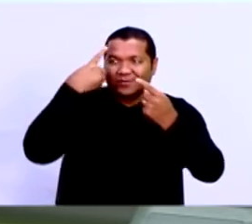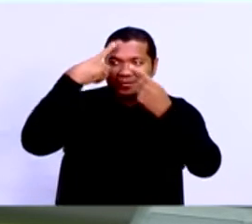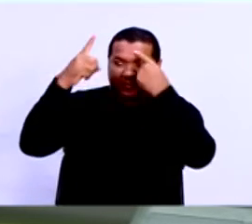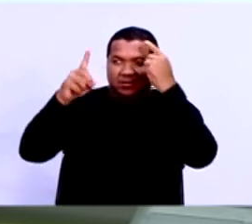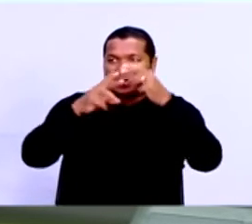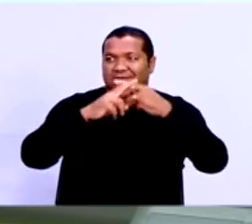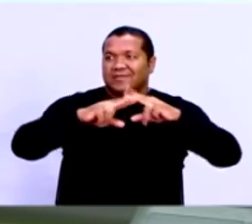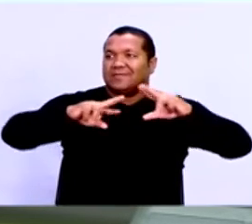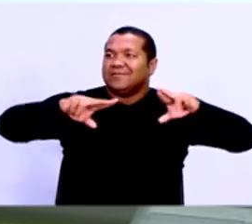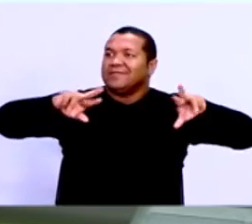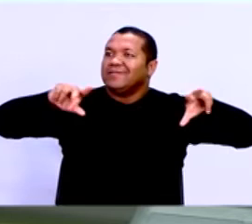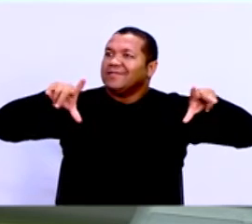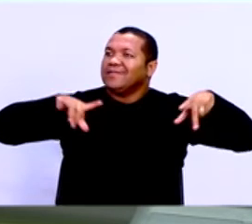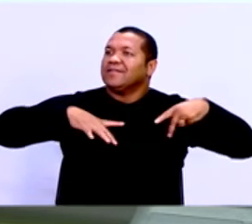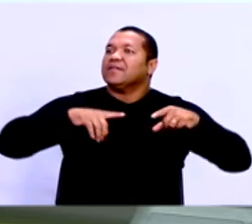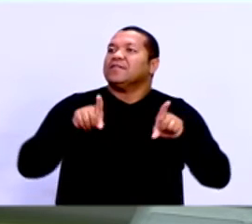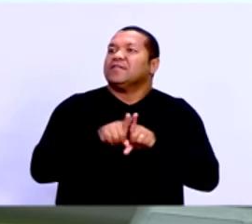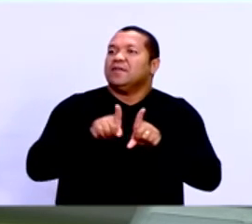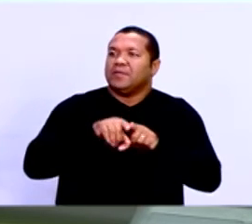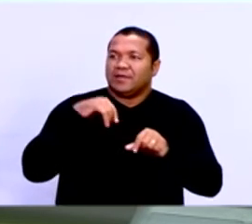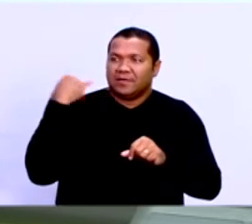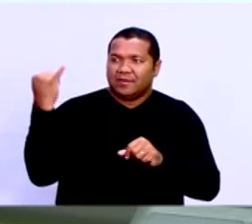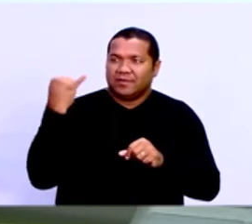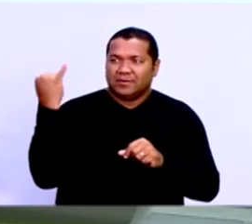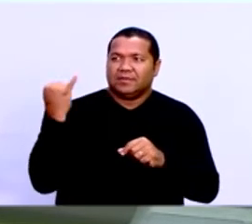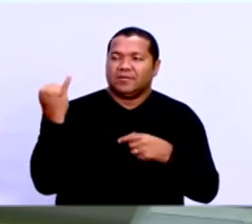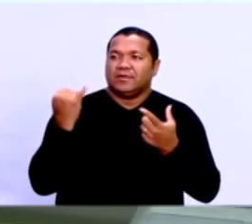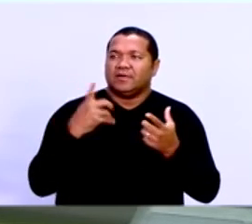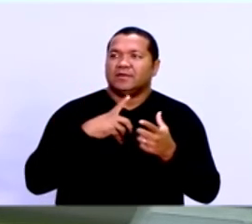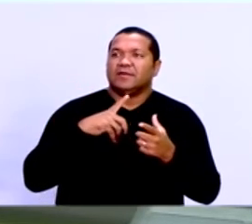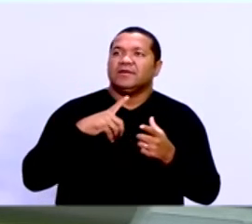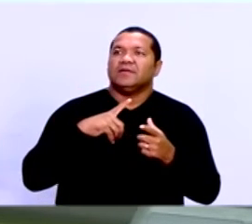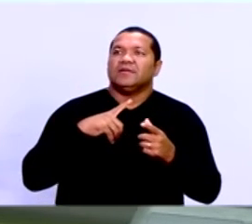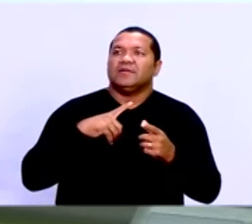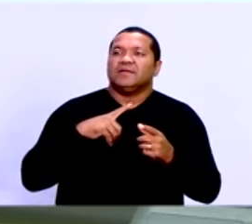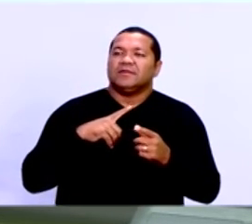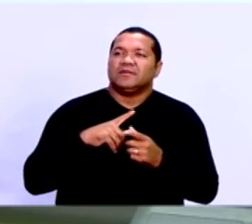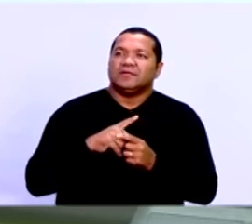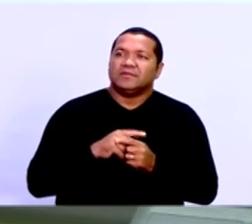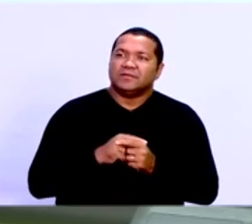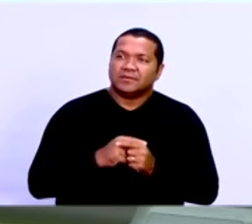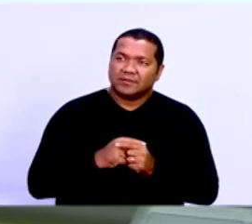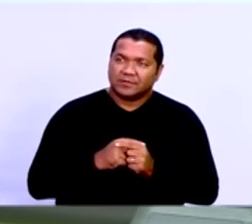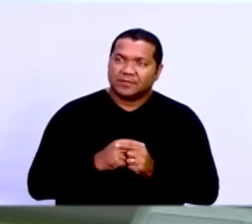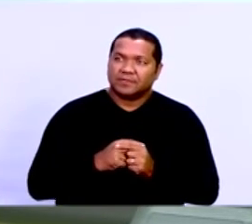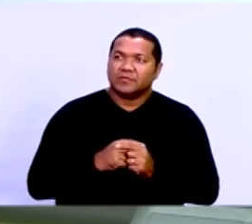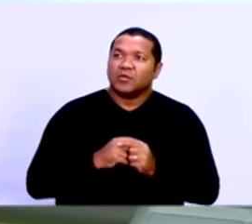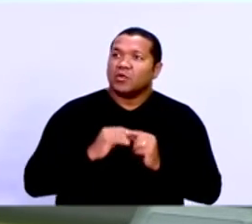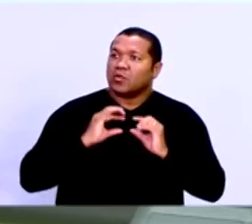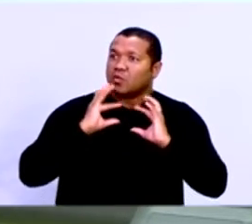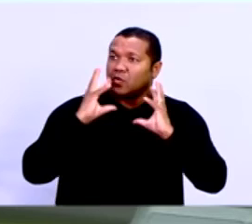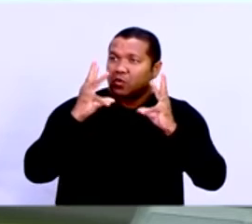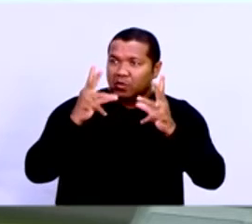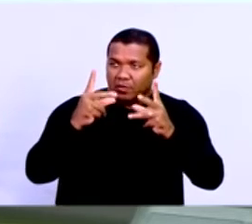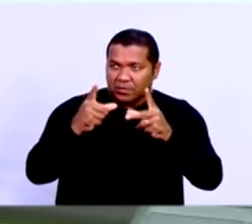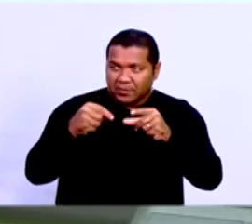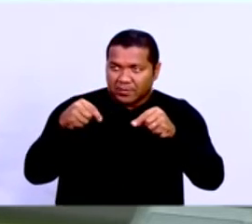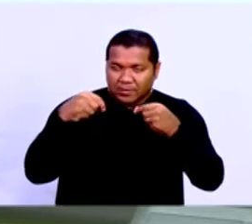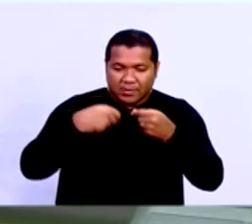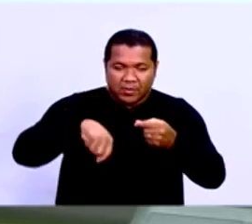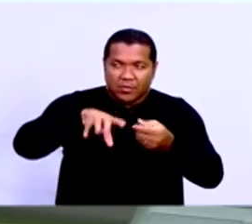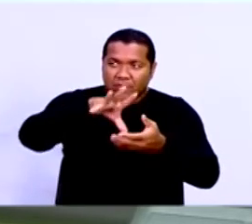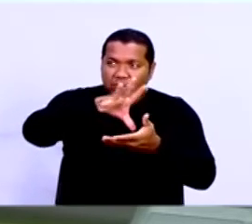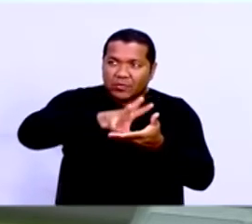também é uma fase muito importante da fase de requisitos tudo todo esse material que eu